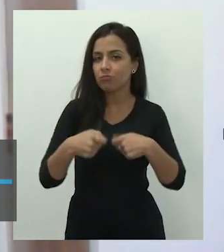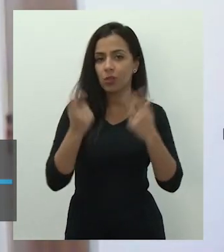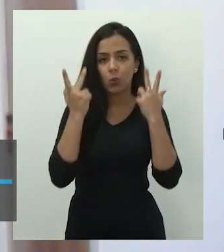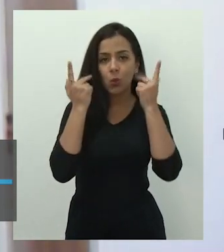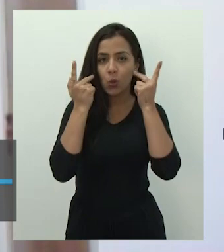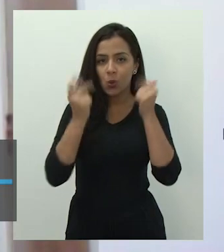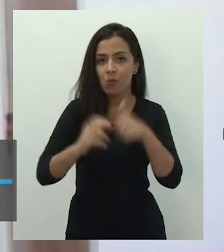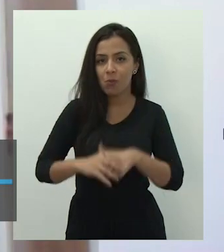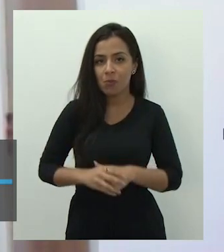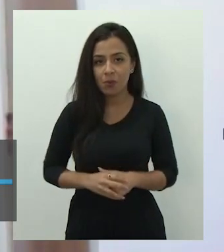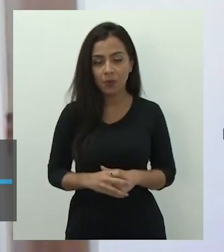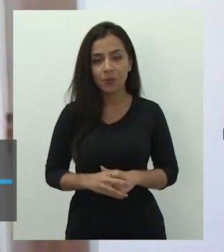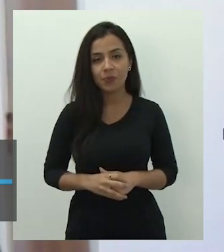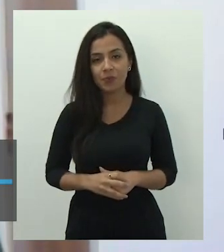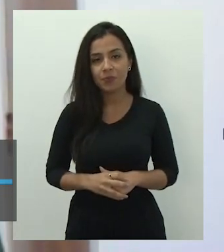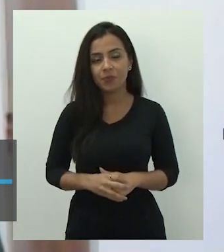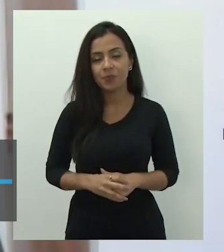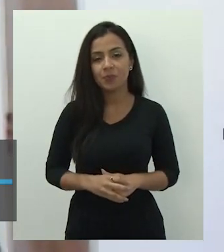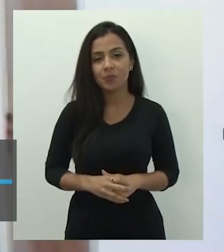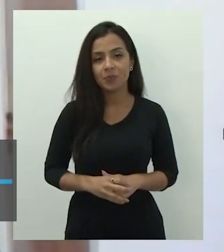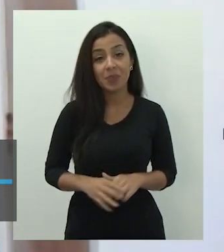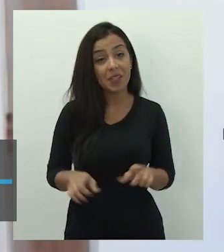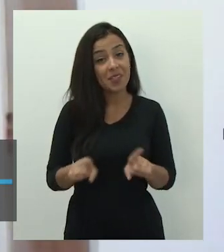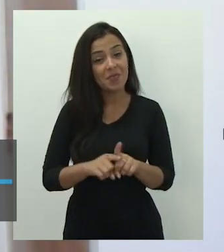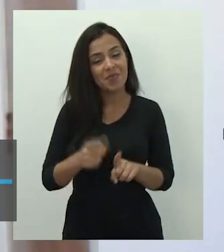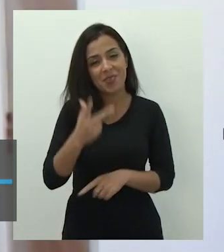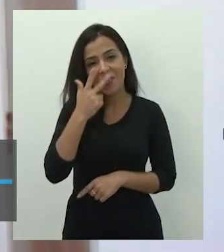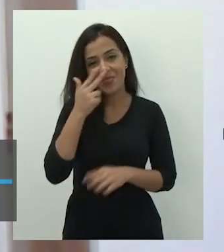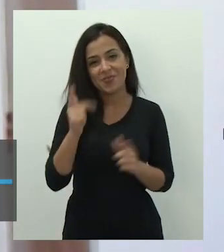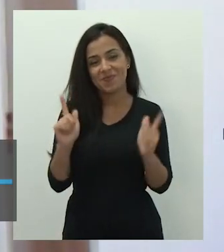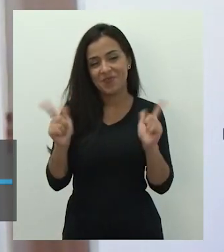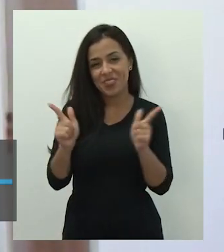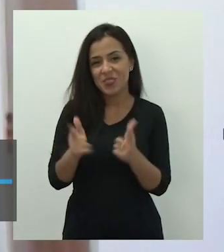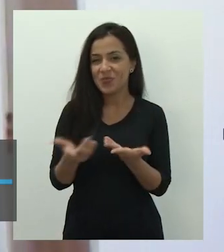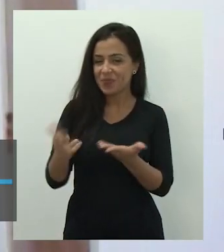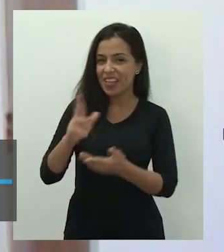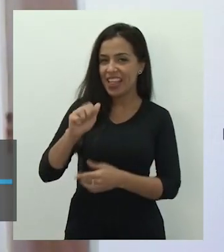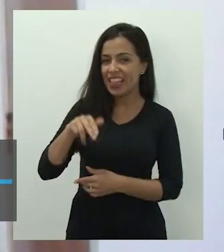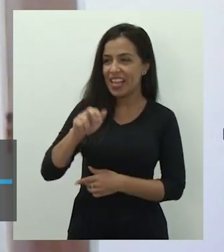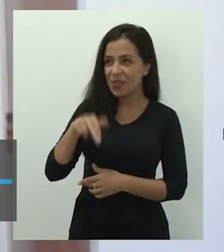que até é bem divertido. Renan, é com você?